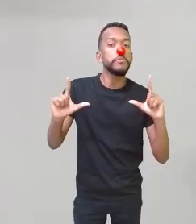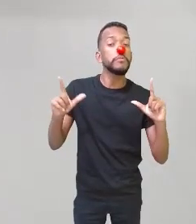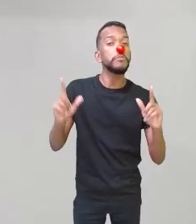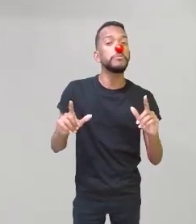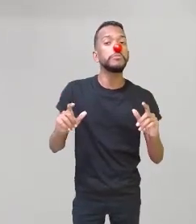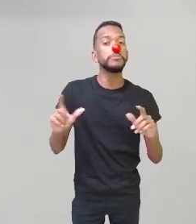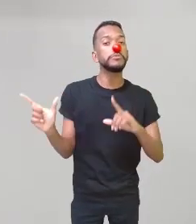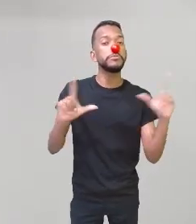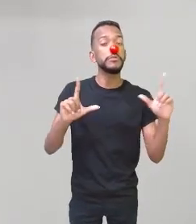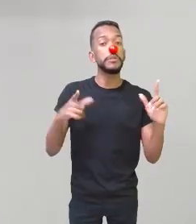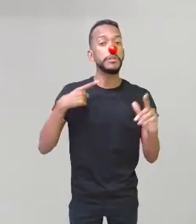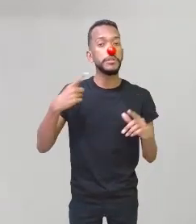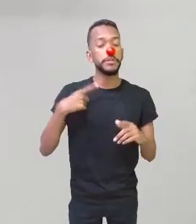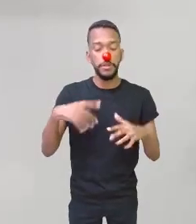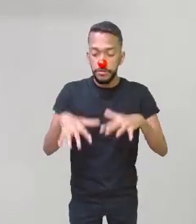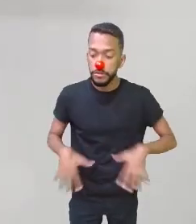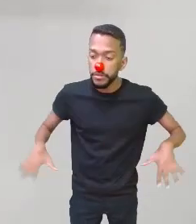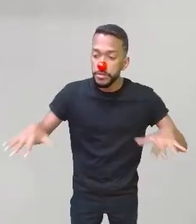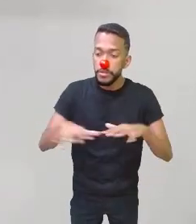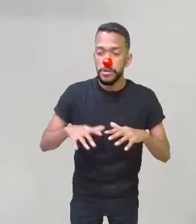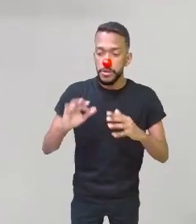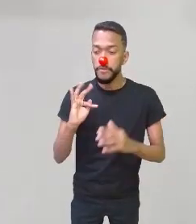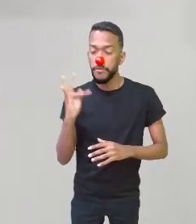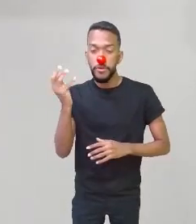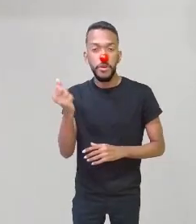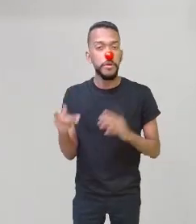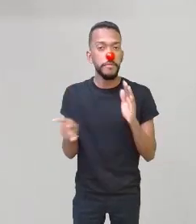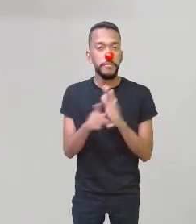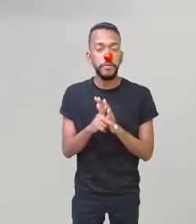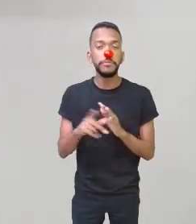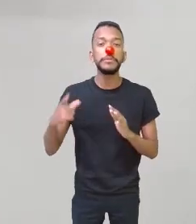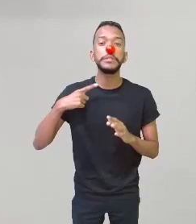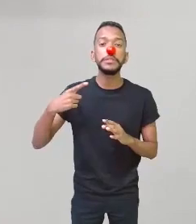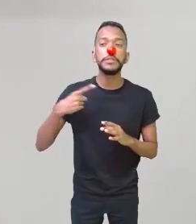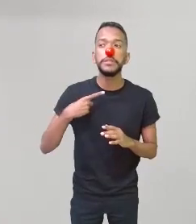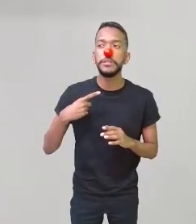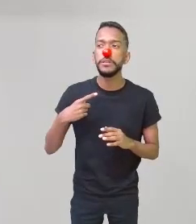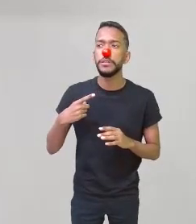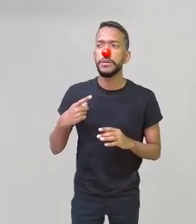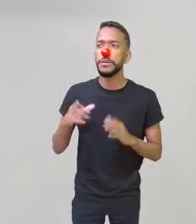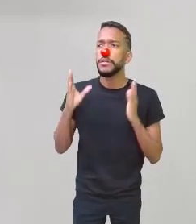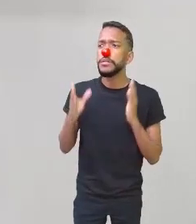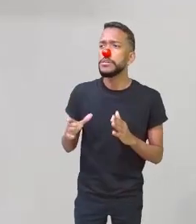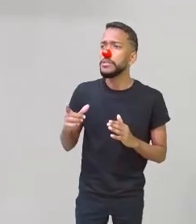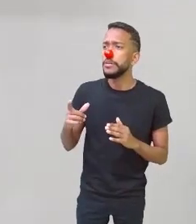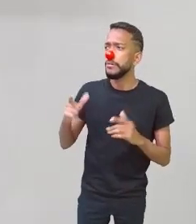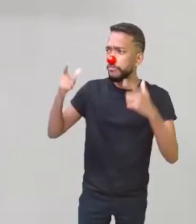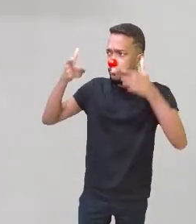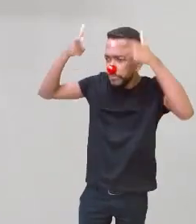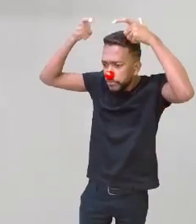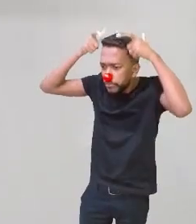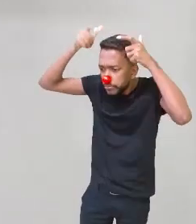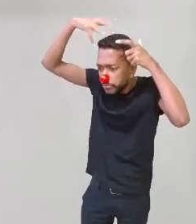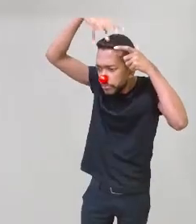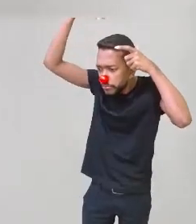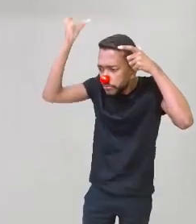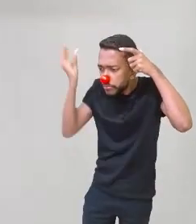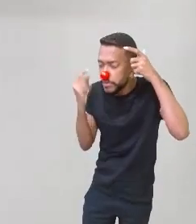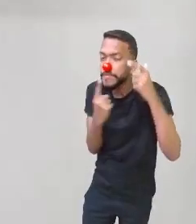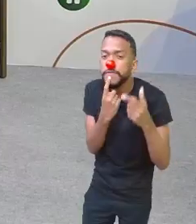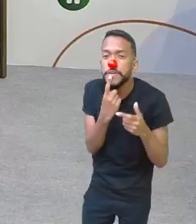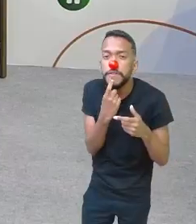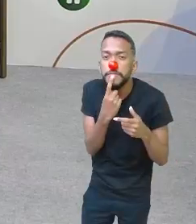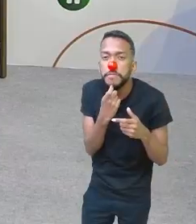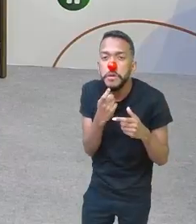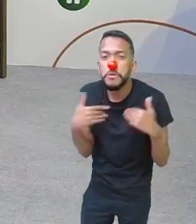por fazer muitas travessuras e usar um gorro vermelho.